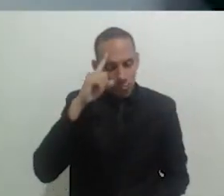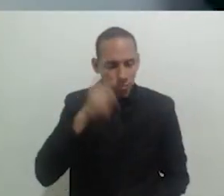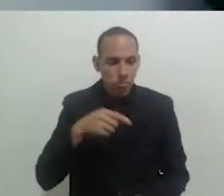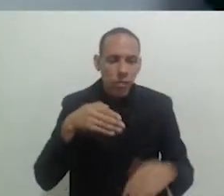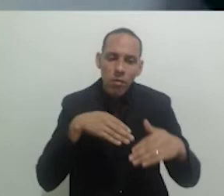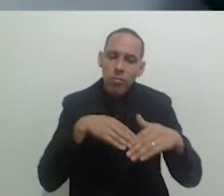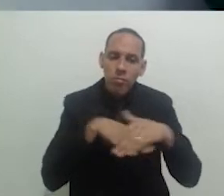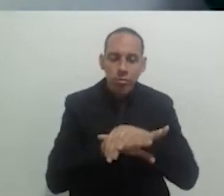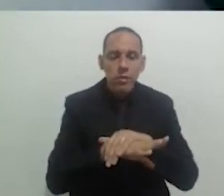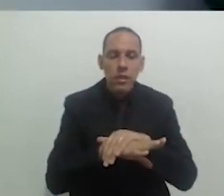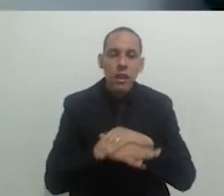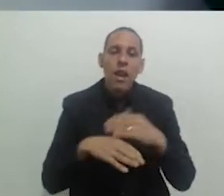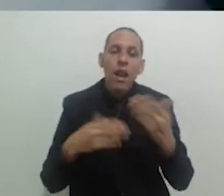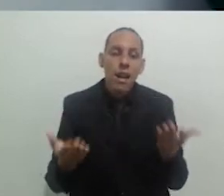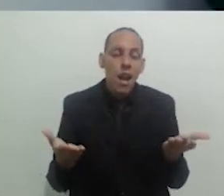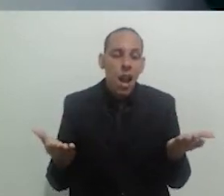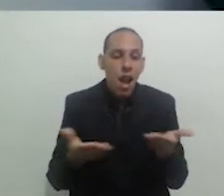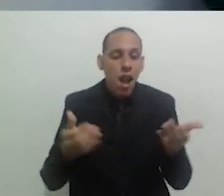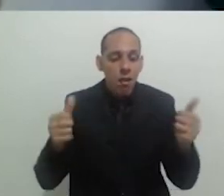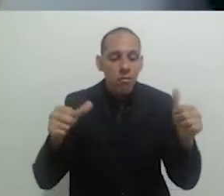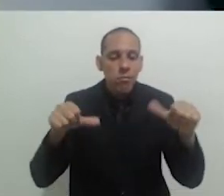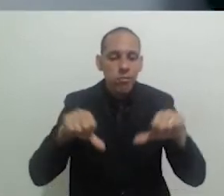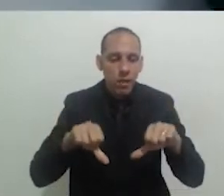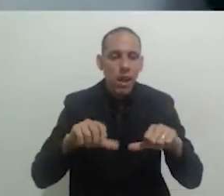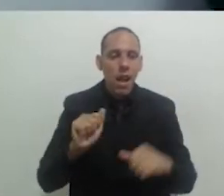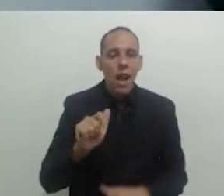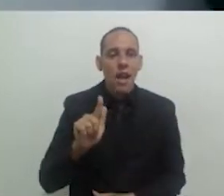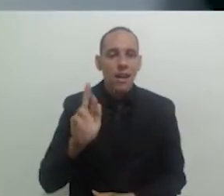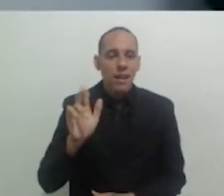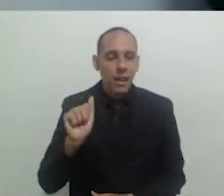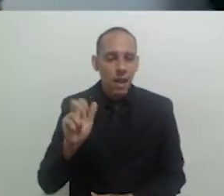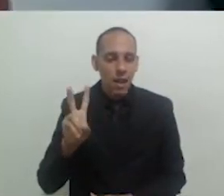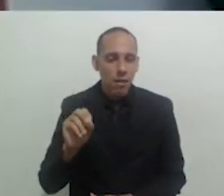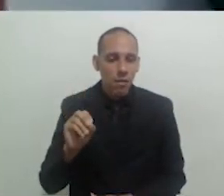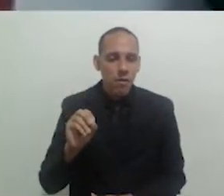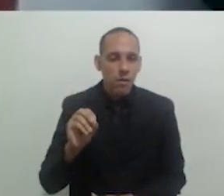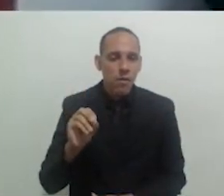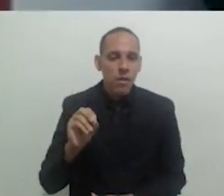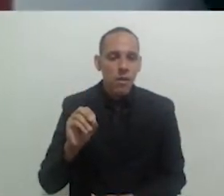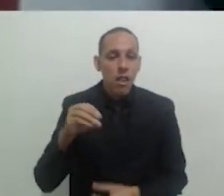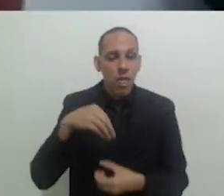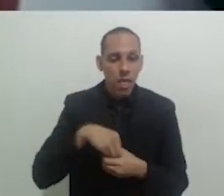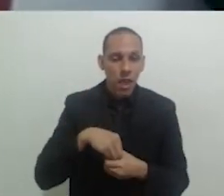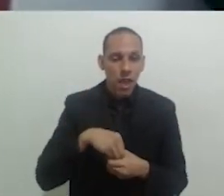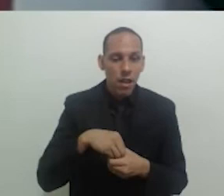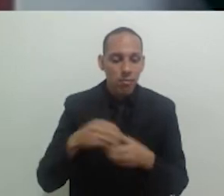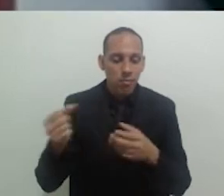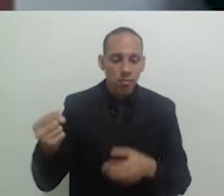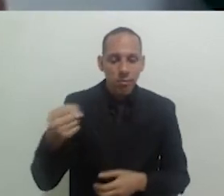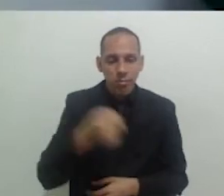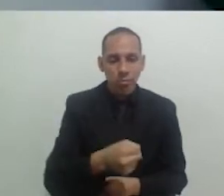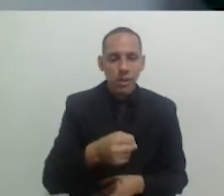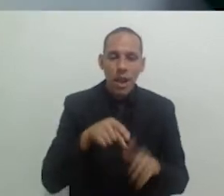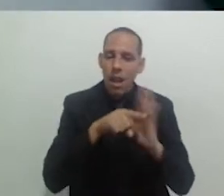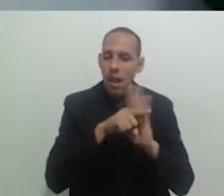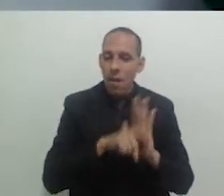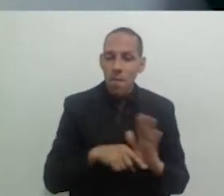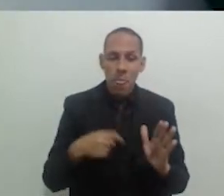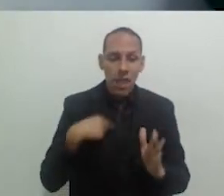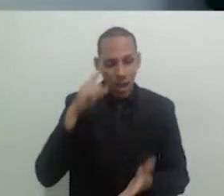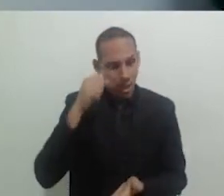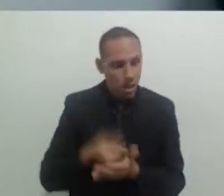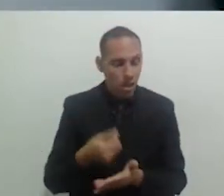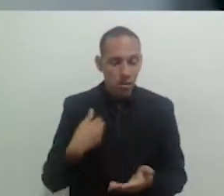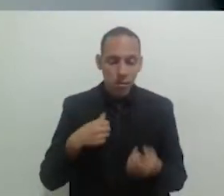que agora se traz em sessão para análise. Eu mantenho minha decisão, senhor presidente, e submeto